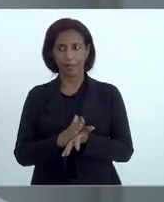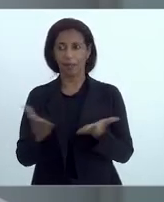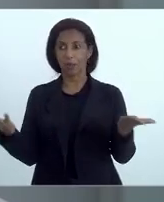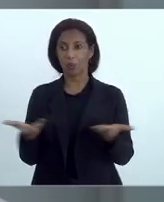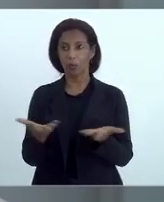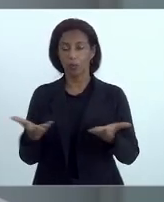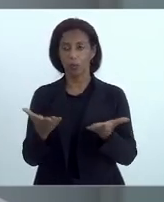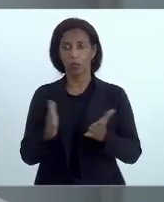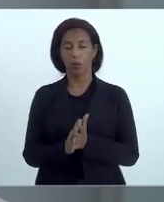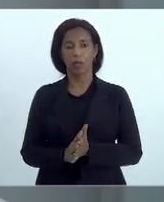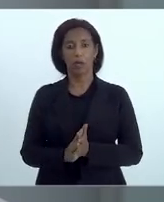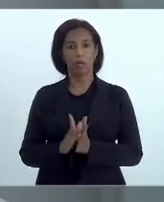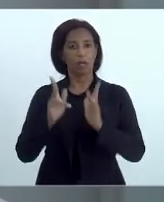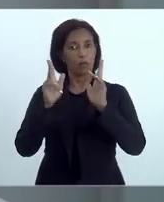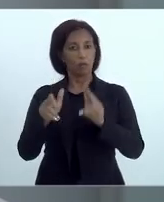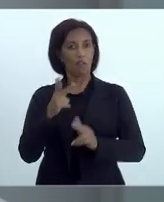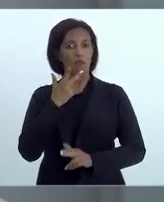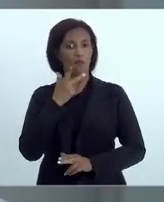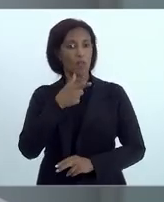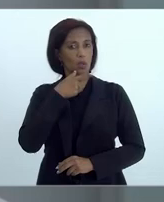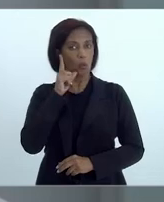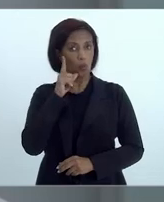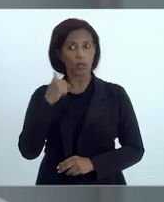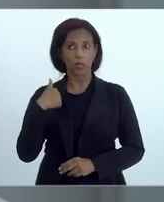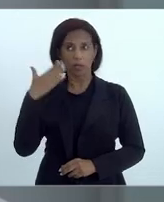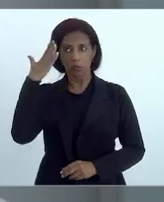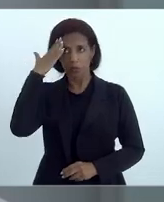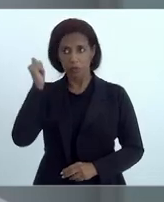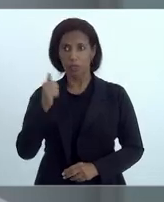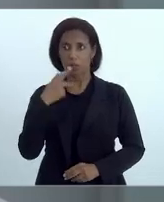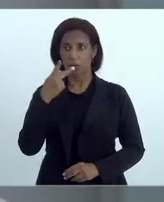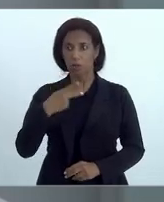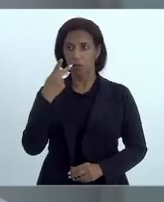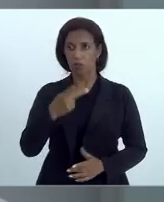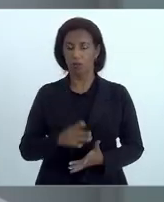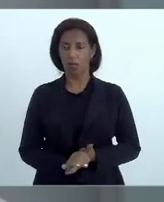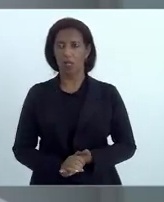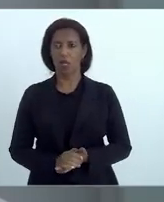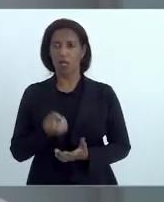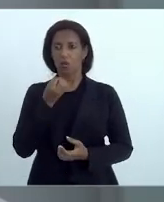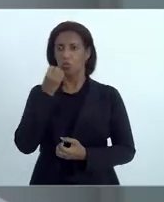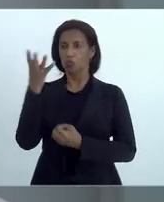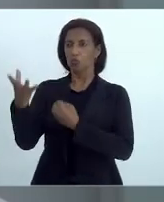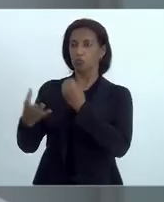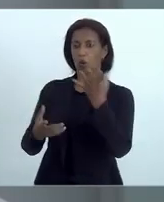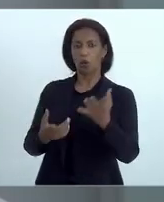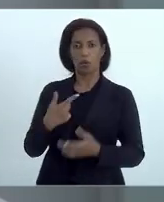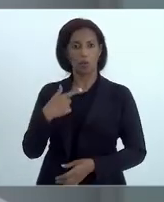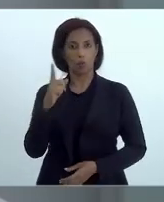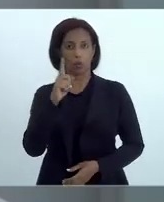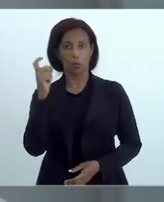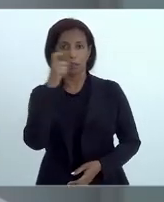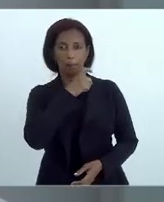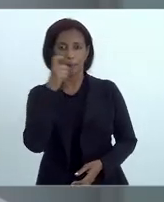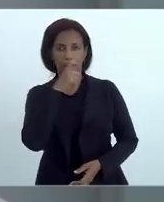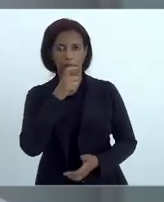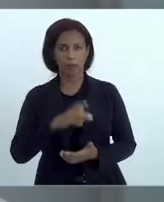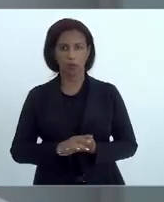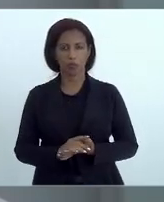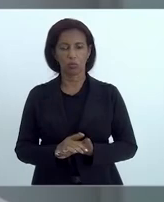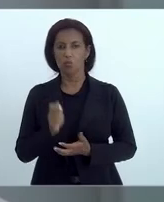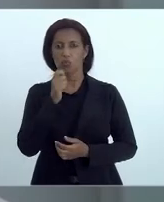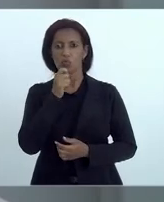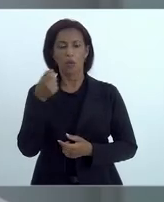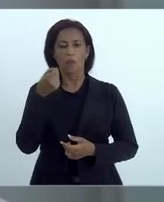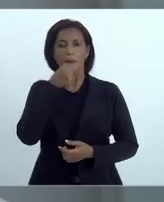retifico agora o que eu falei ontem e eu sei o que eu falei eu não jogo para galera e não minto não sou de ficar